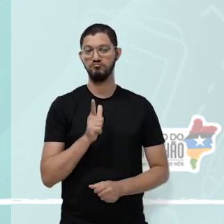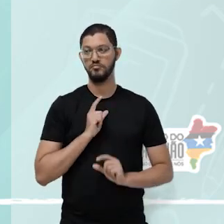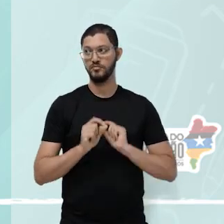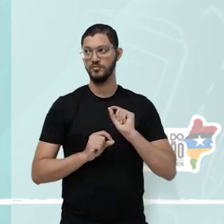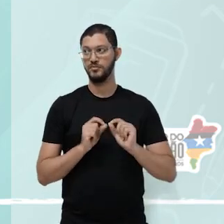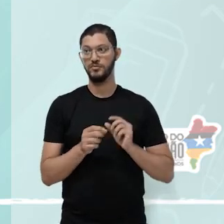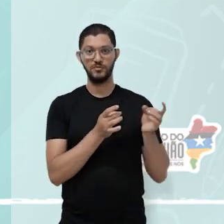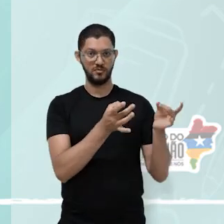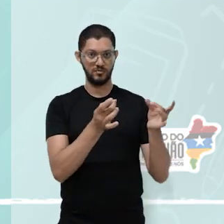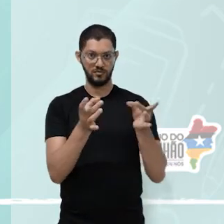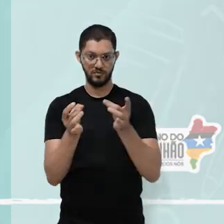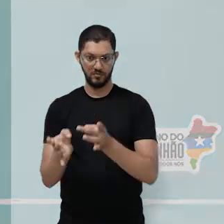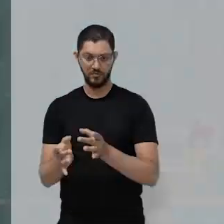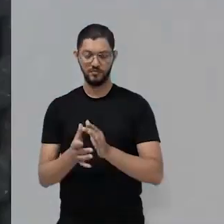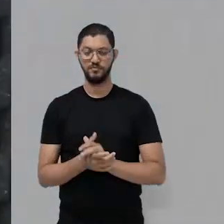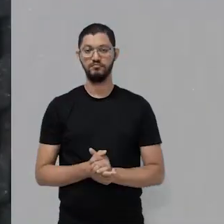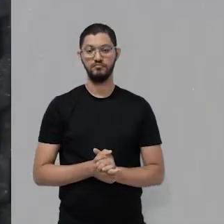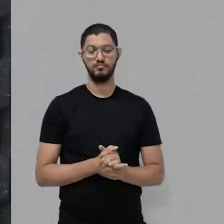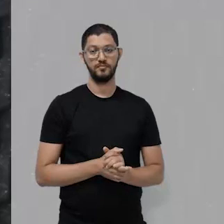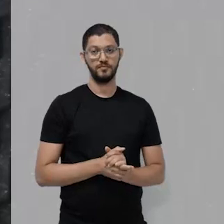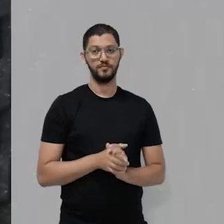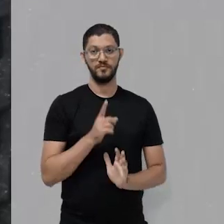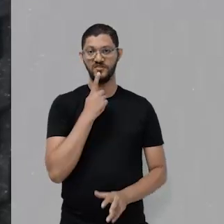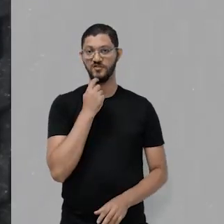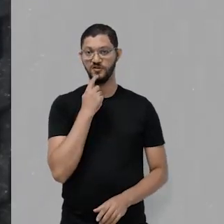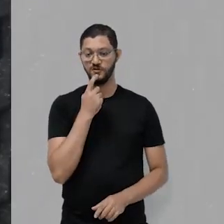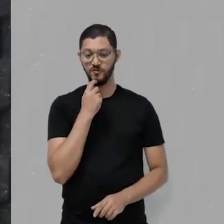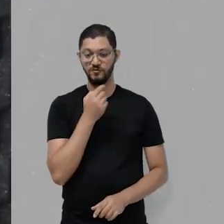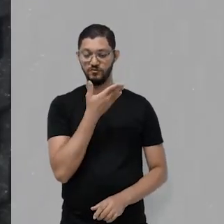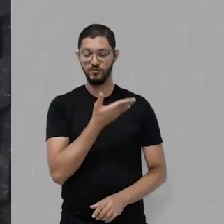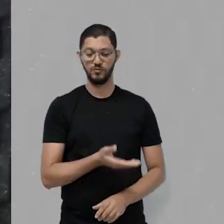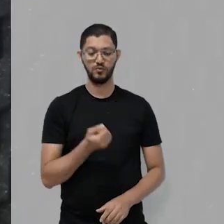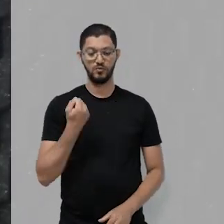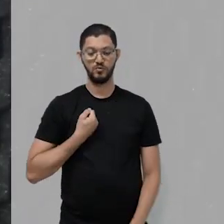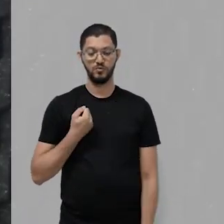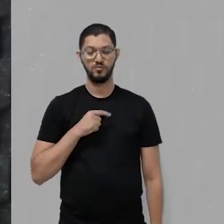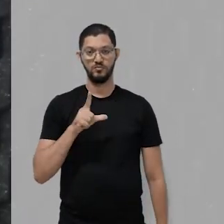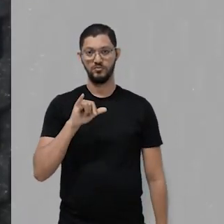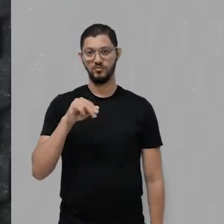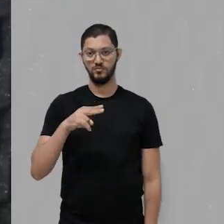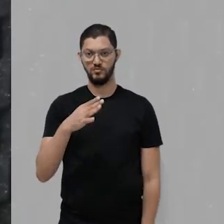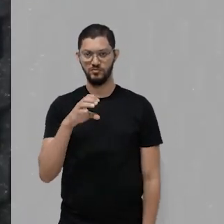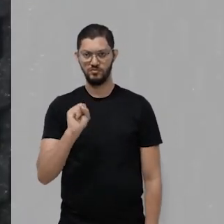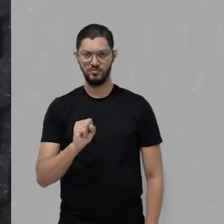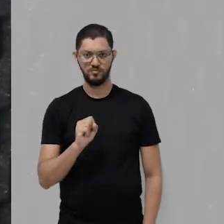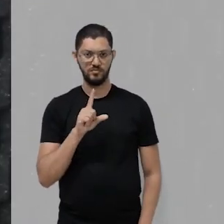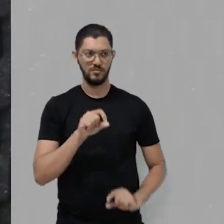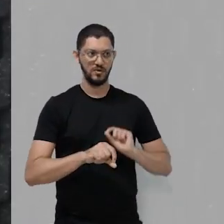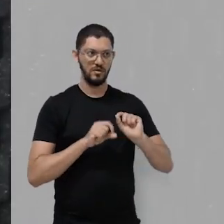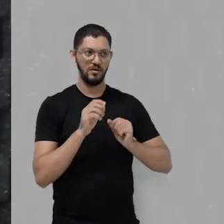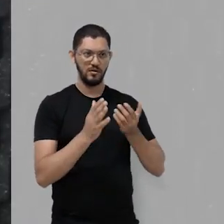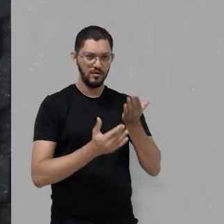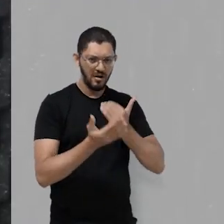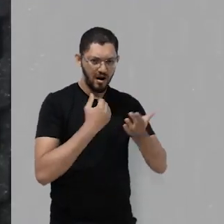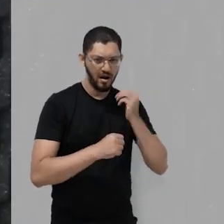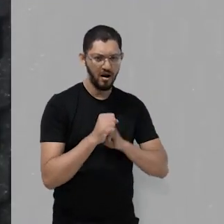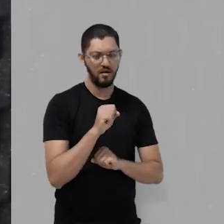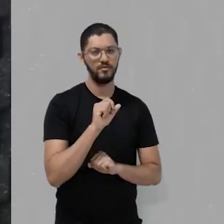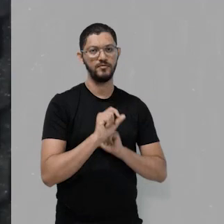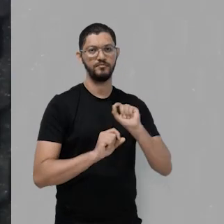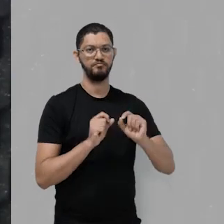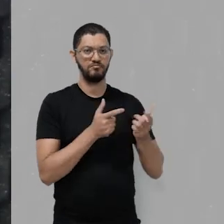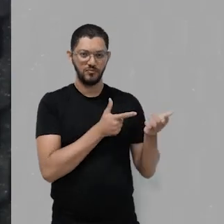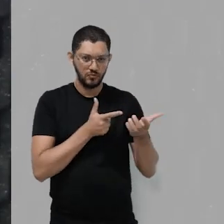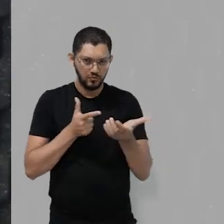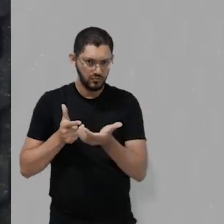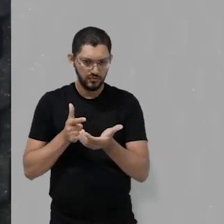estavam sendo comercializadas. E a linha vermelha representa o número de lices, né? Que é o predador que estava sendo ali